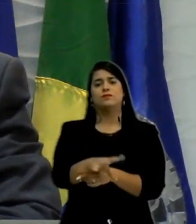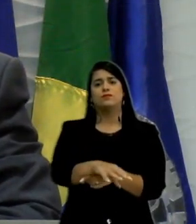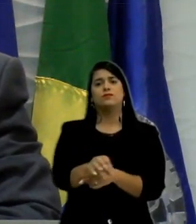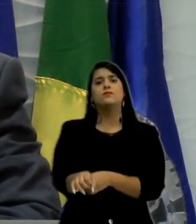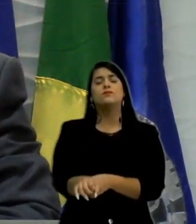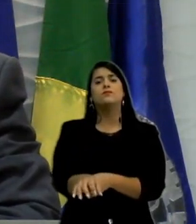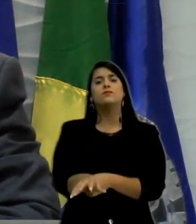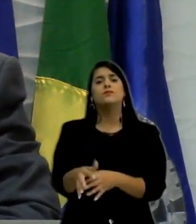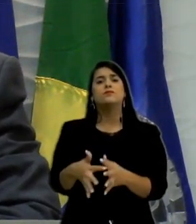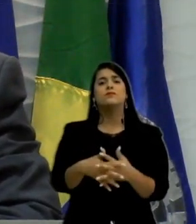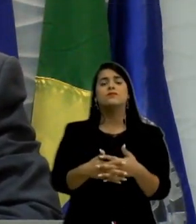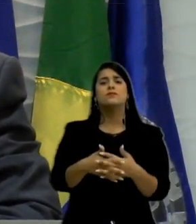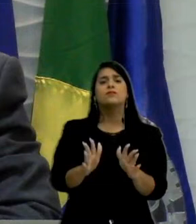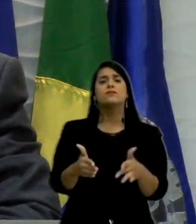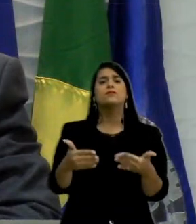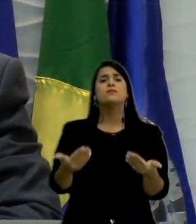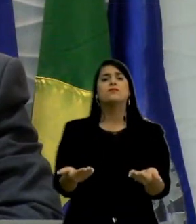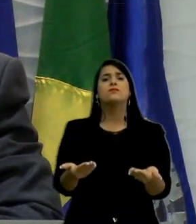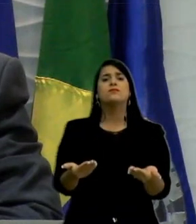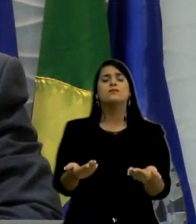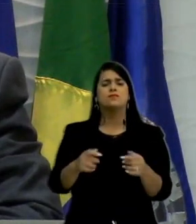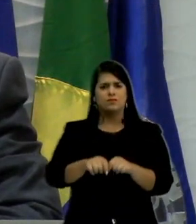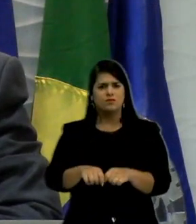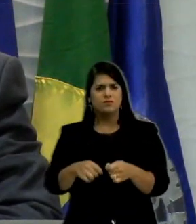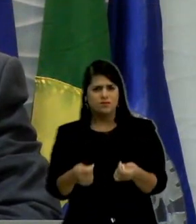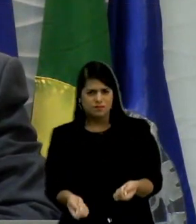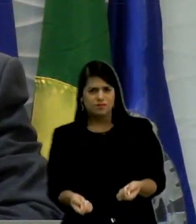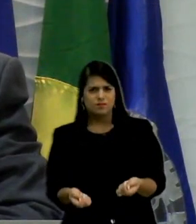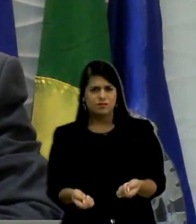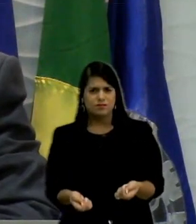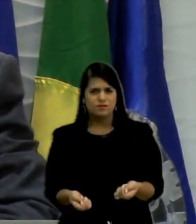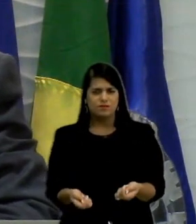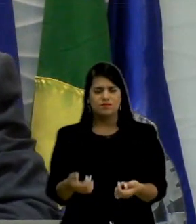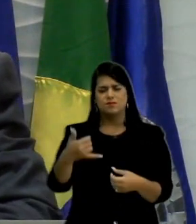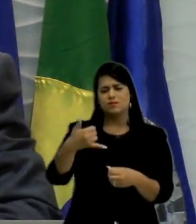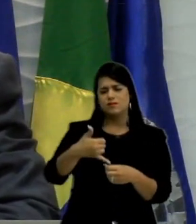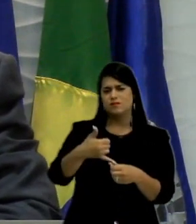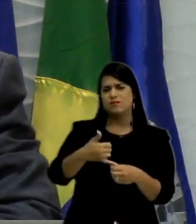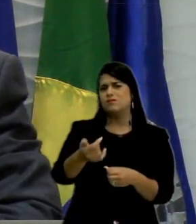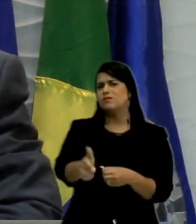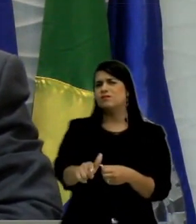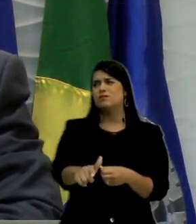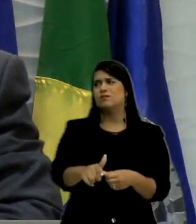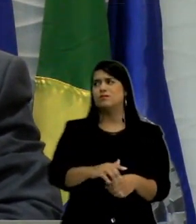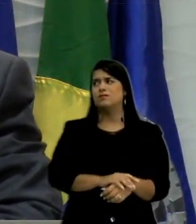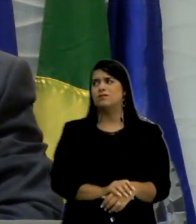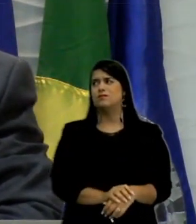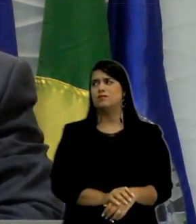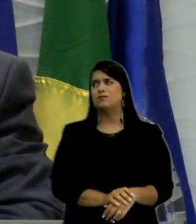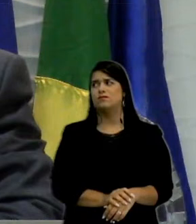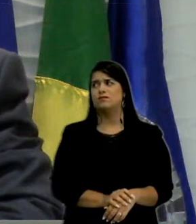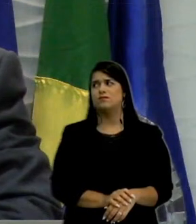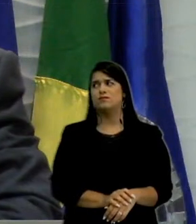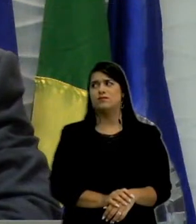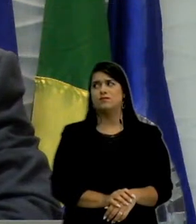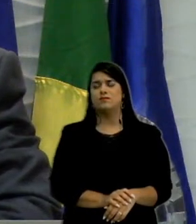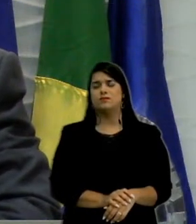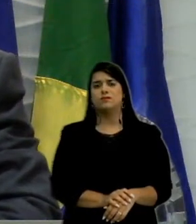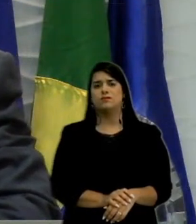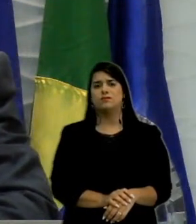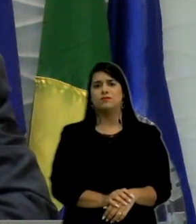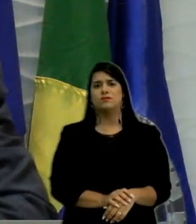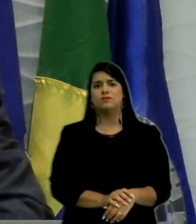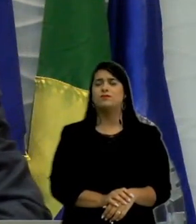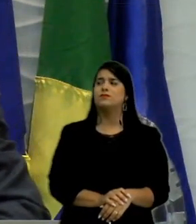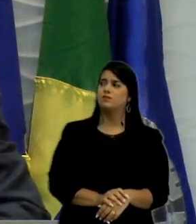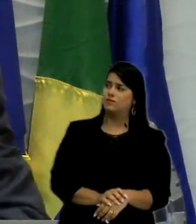vereador? Estão quebradas? Tem combustível? Do requerimento. Eu estou